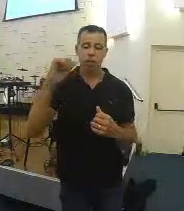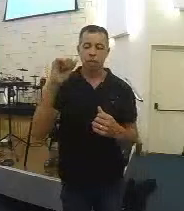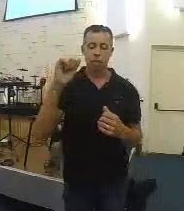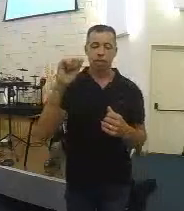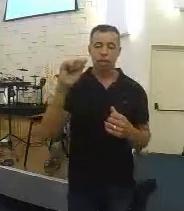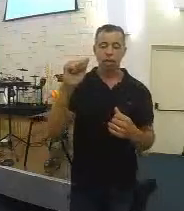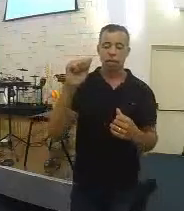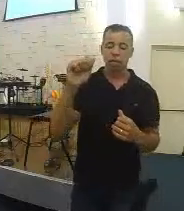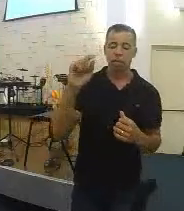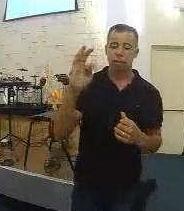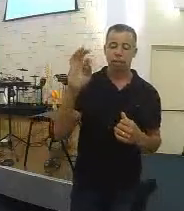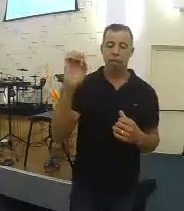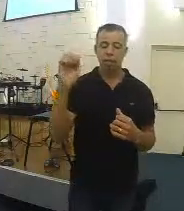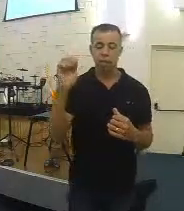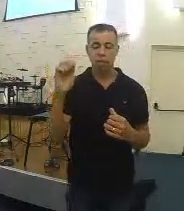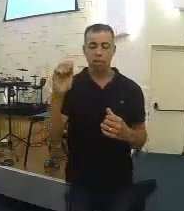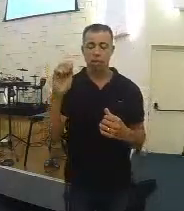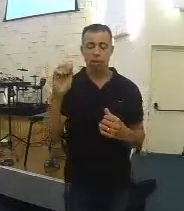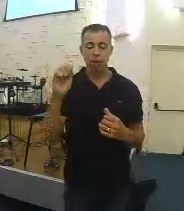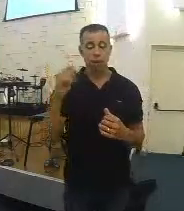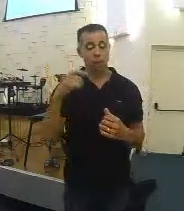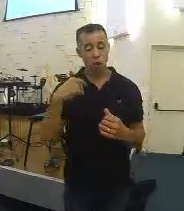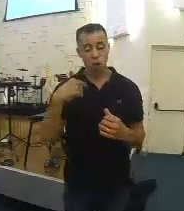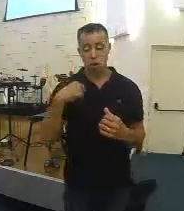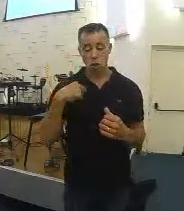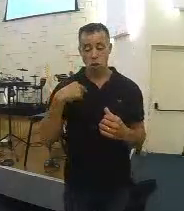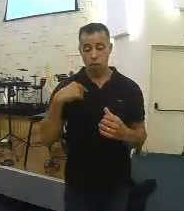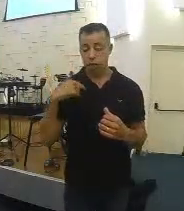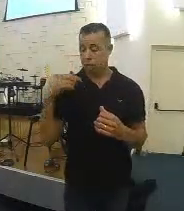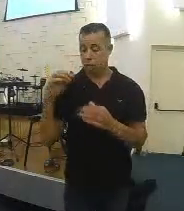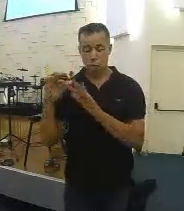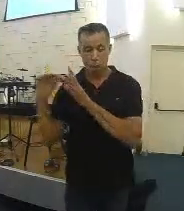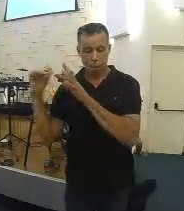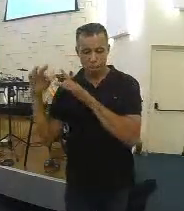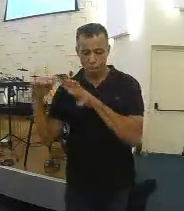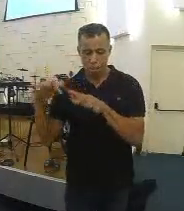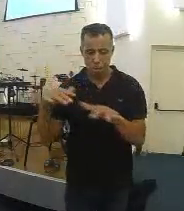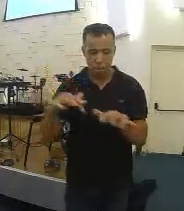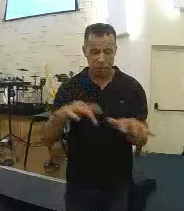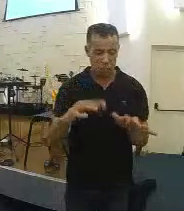número, Mica vai ter que aceitar a derrota, nós estamos levando tudo dele.